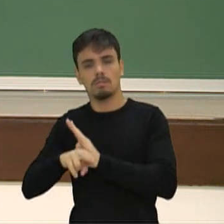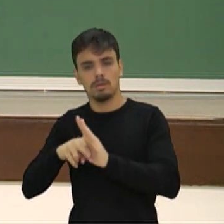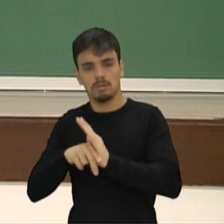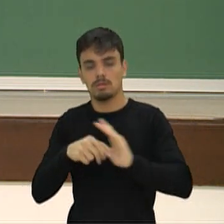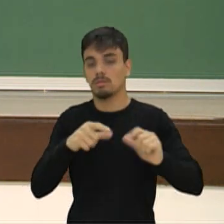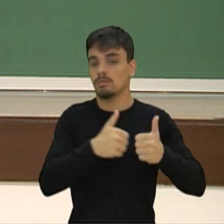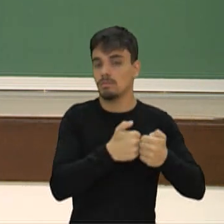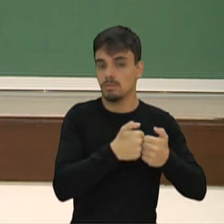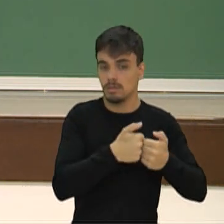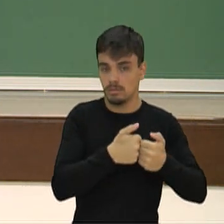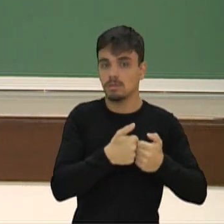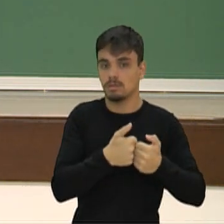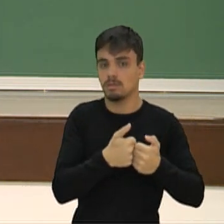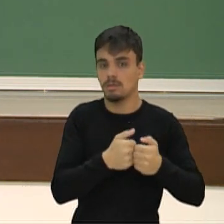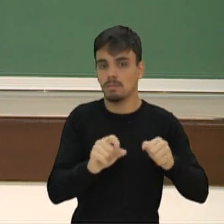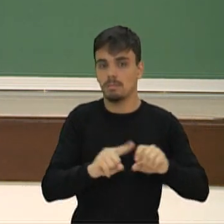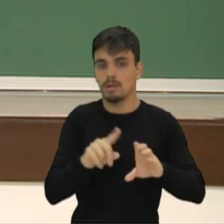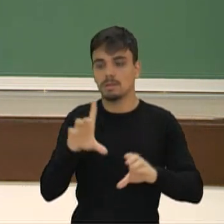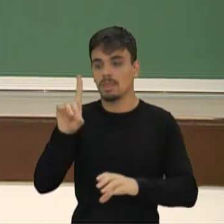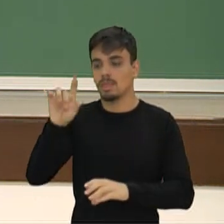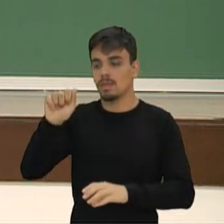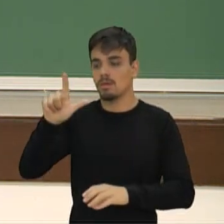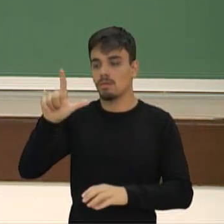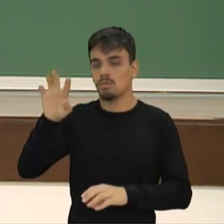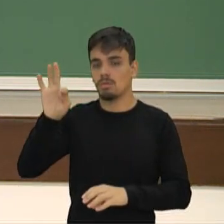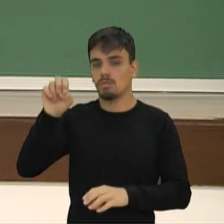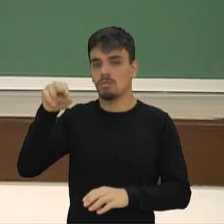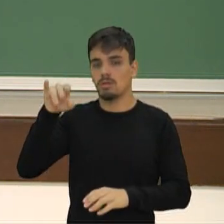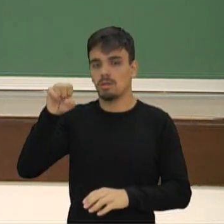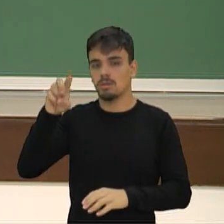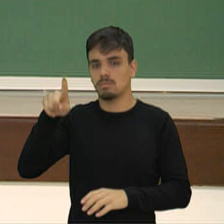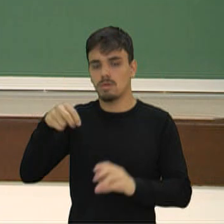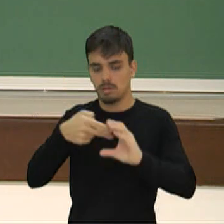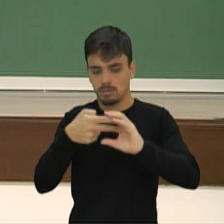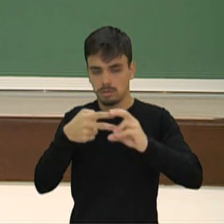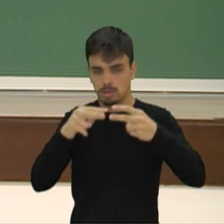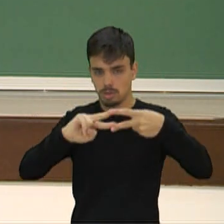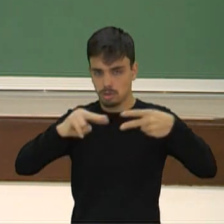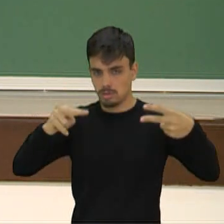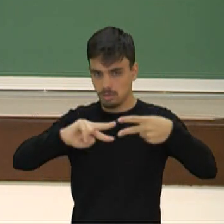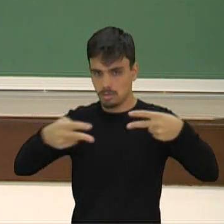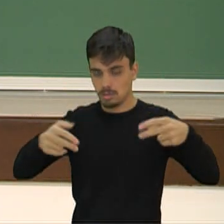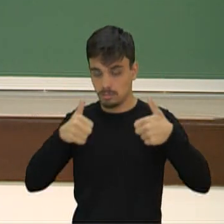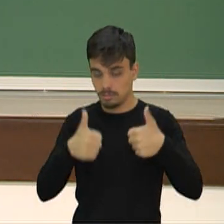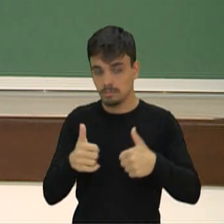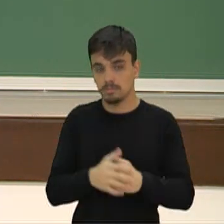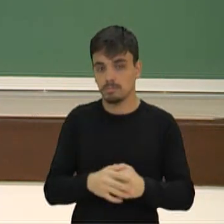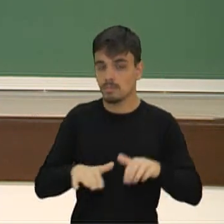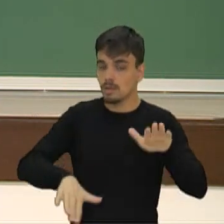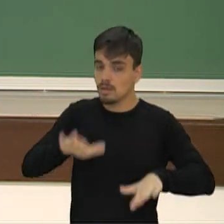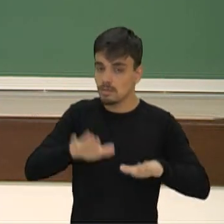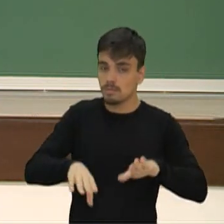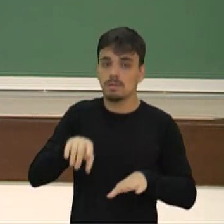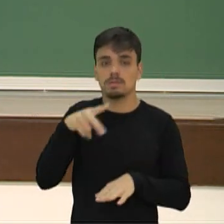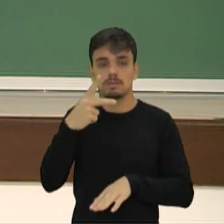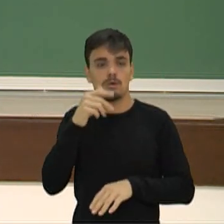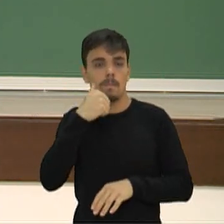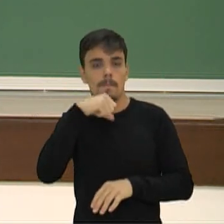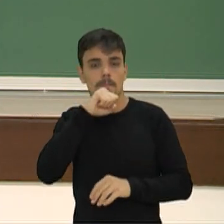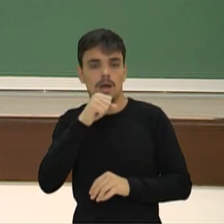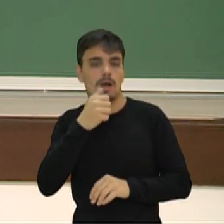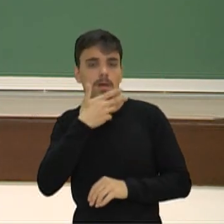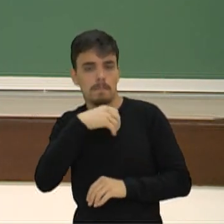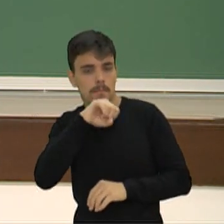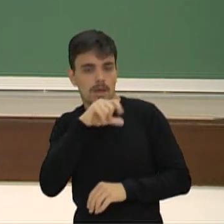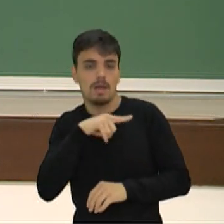genético, certo? Então, uma estrutura que seu pai, seus avós tiveram, possivelmente você venha a ter. Não é certeza absoluta,